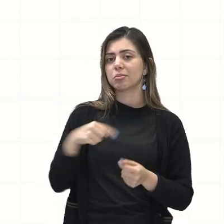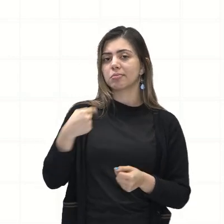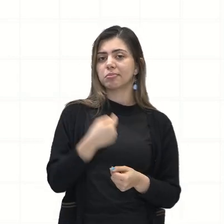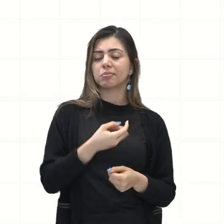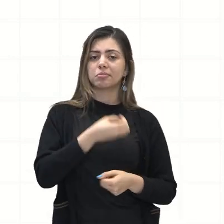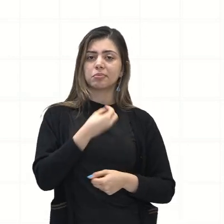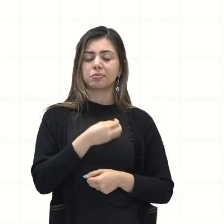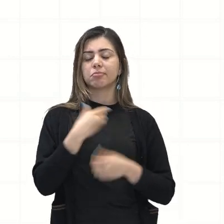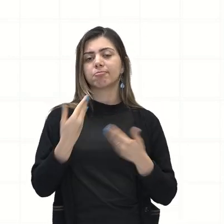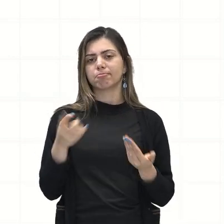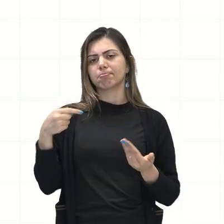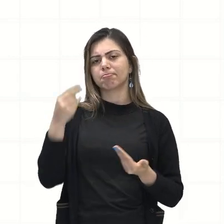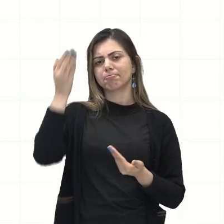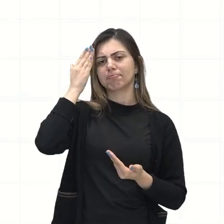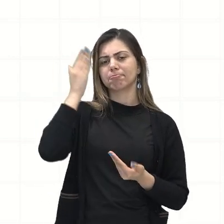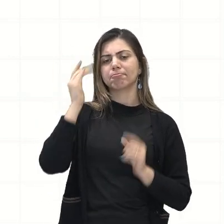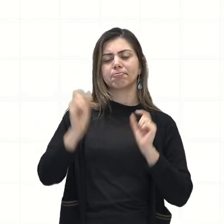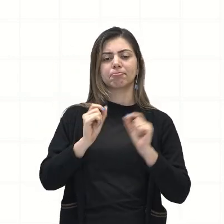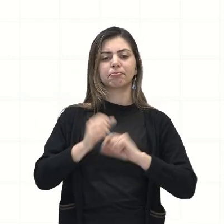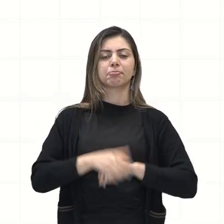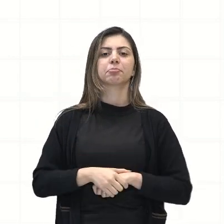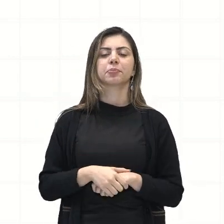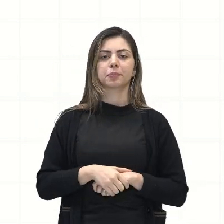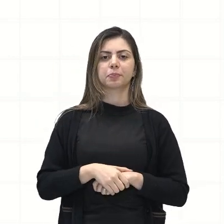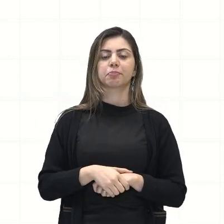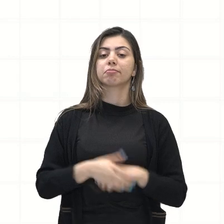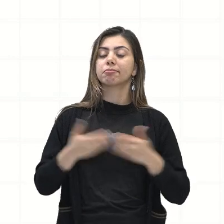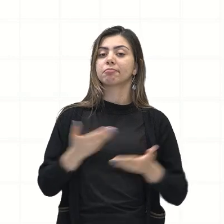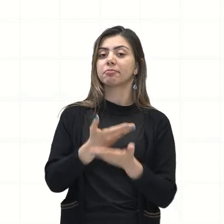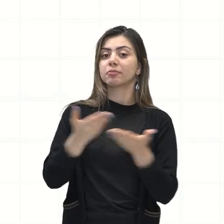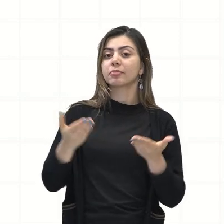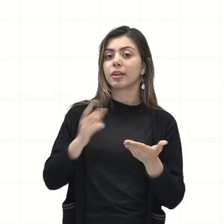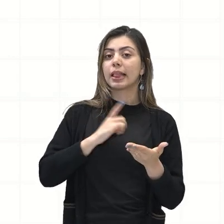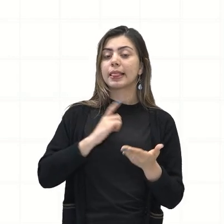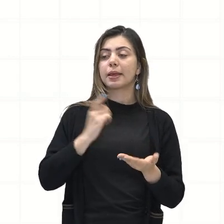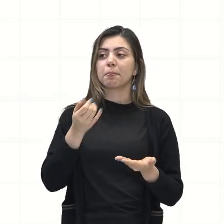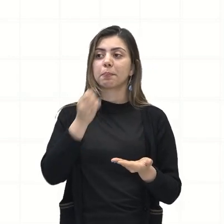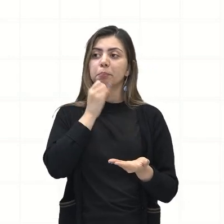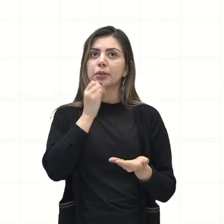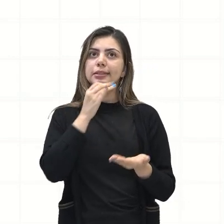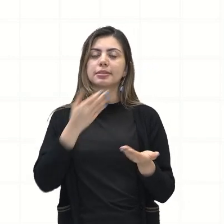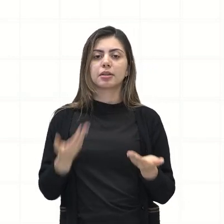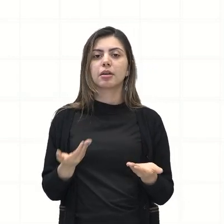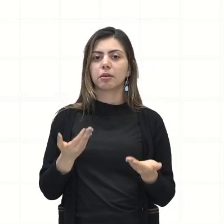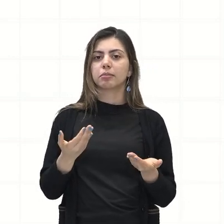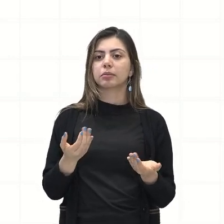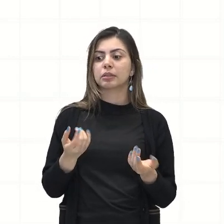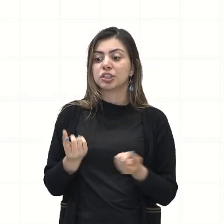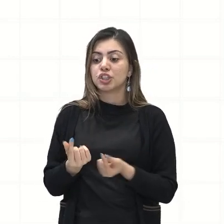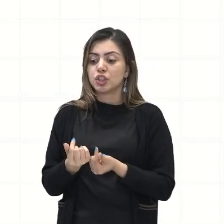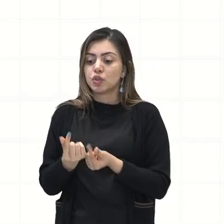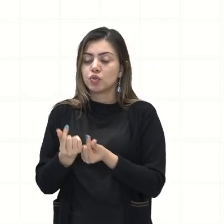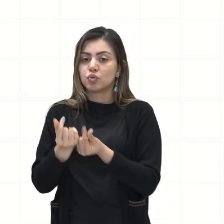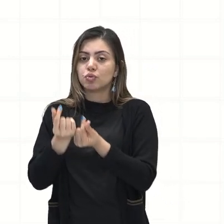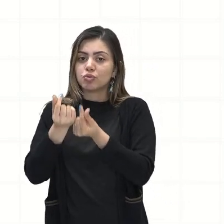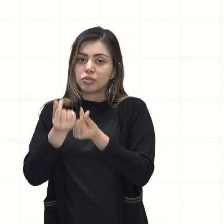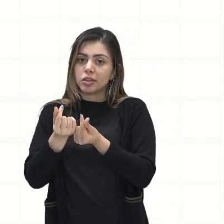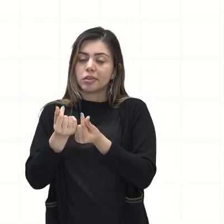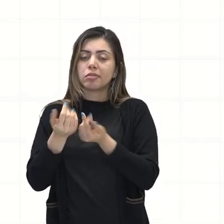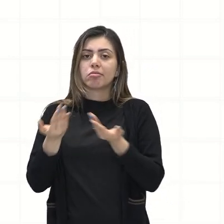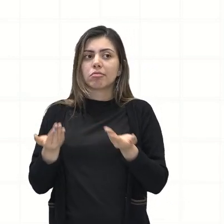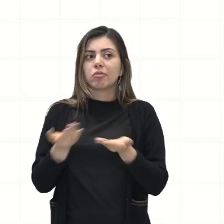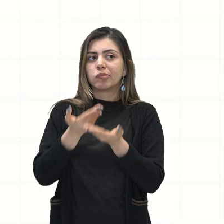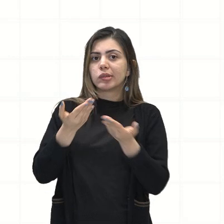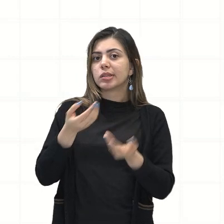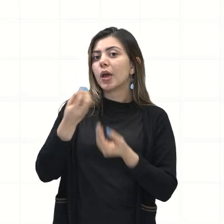pois sabemos, né, que quando você tem mais acesso ao dinheiro, de um certo